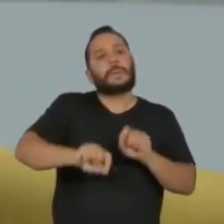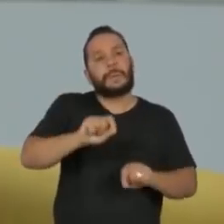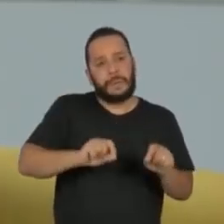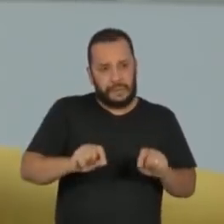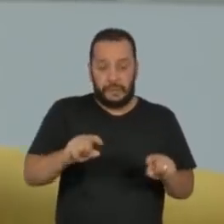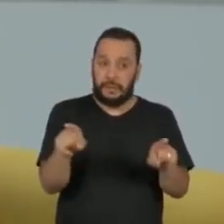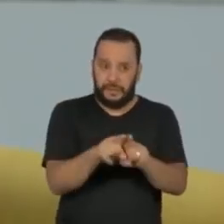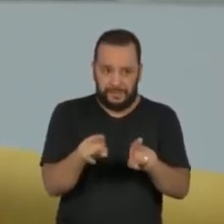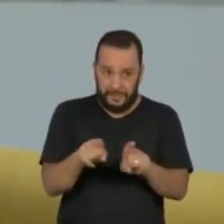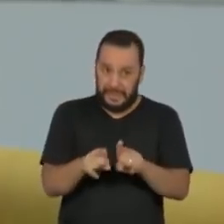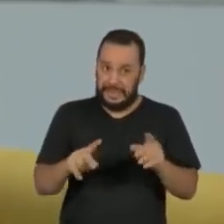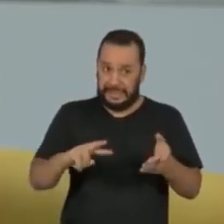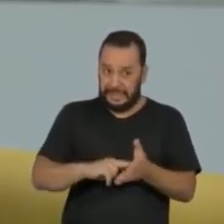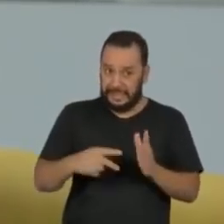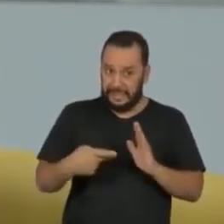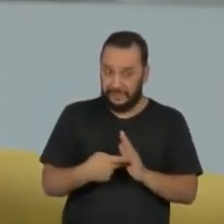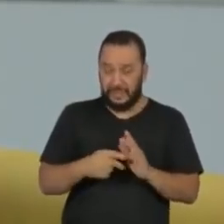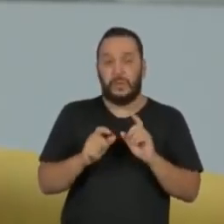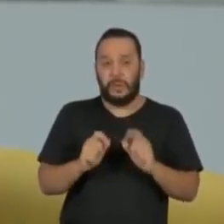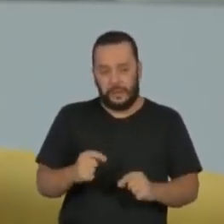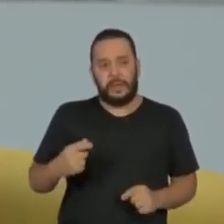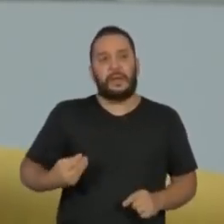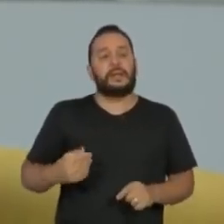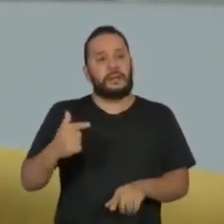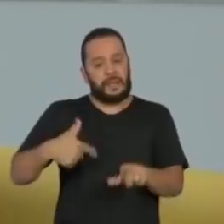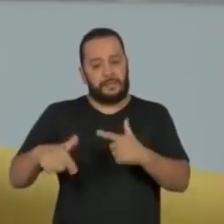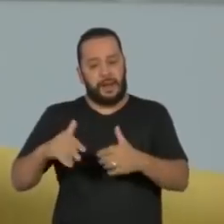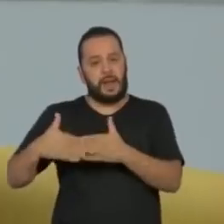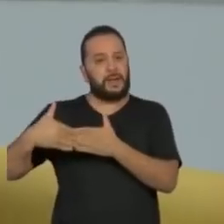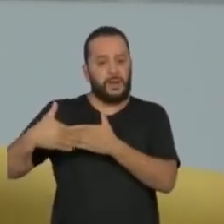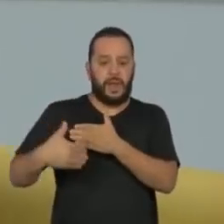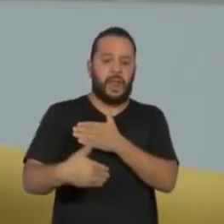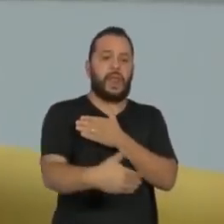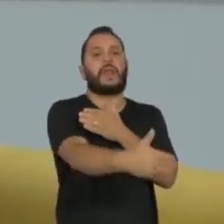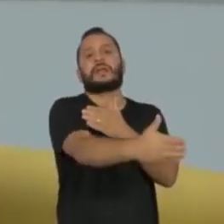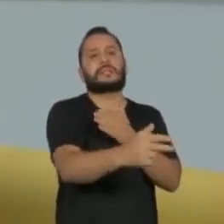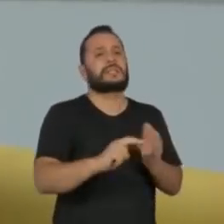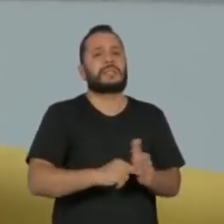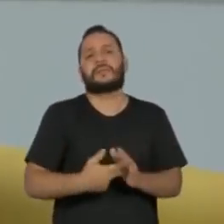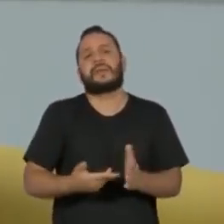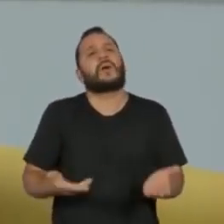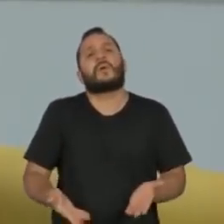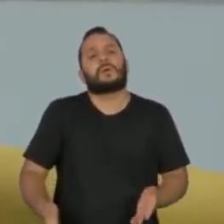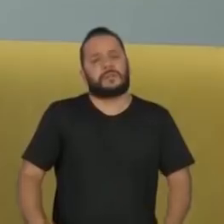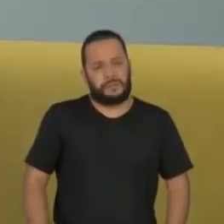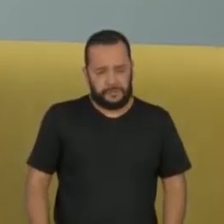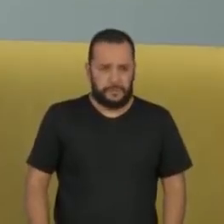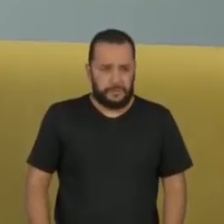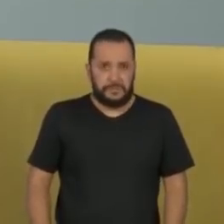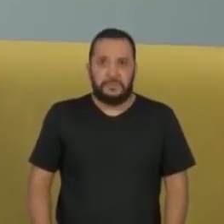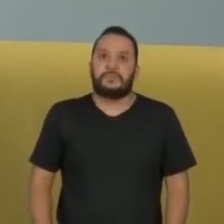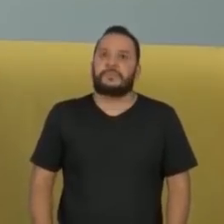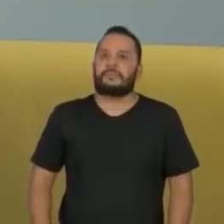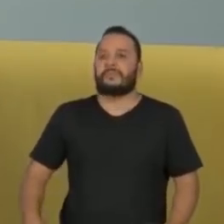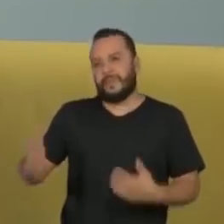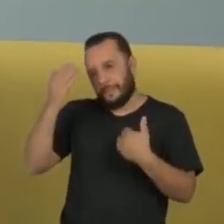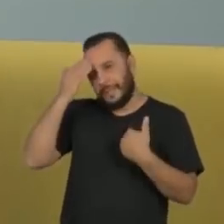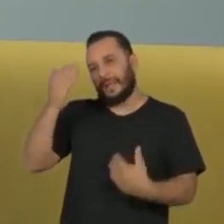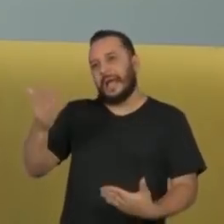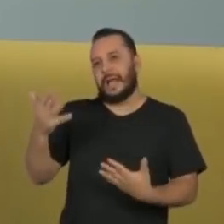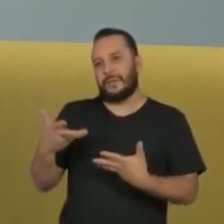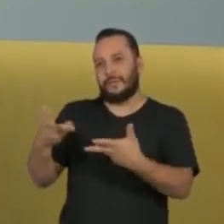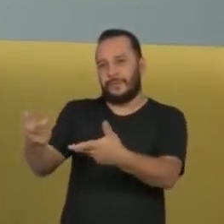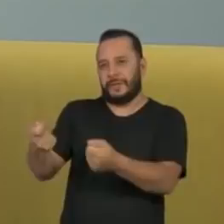que significa uma carreira nos dias atuais? O que é ter uma carreira hoje? Bom, muito obrigada pelo